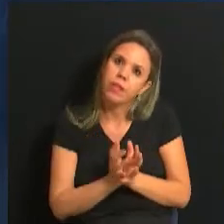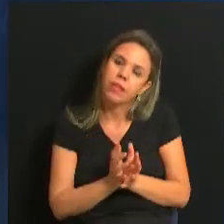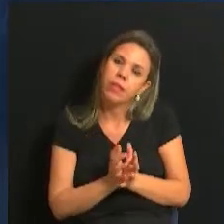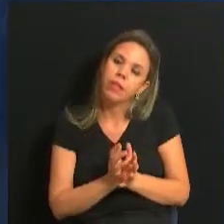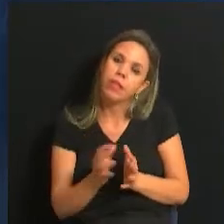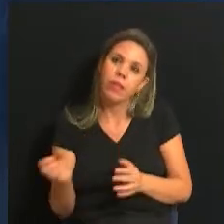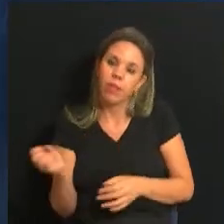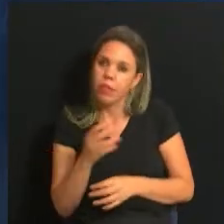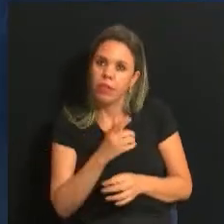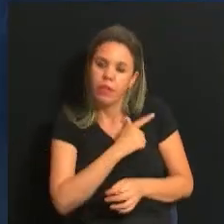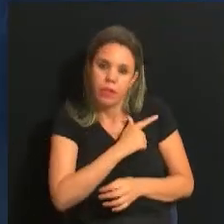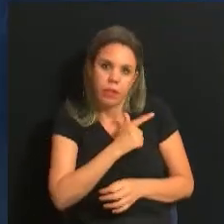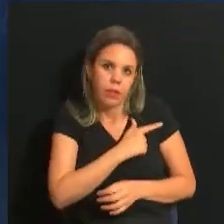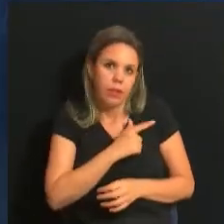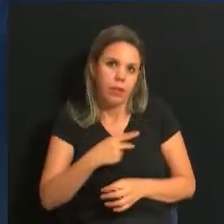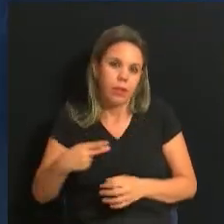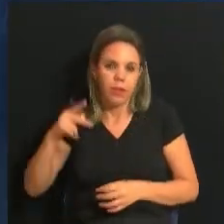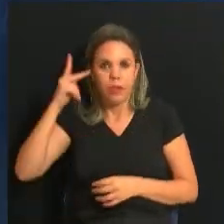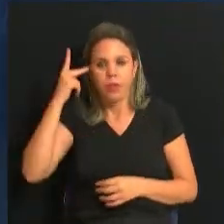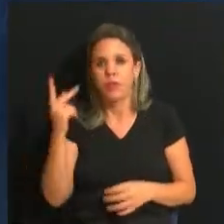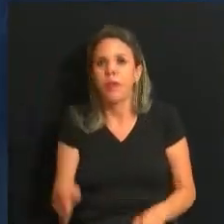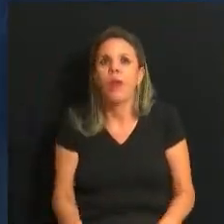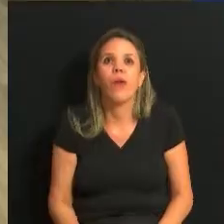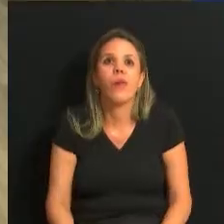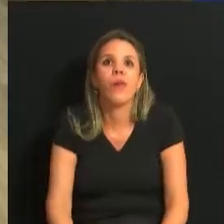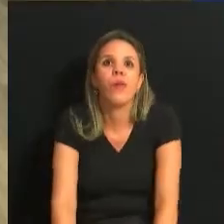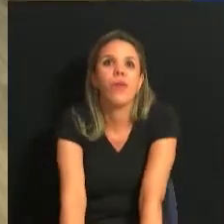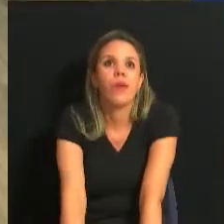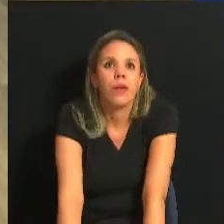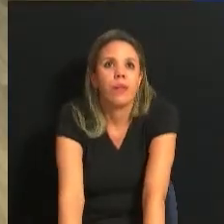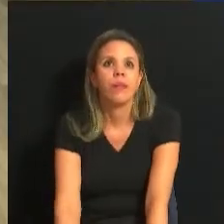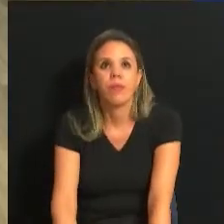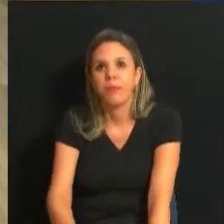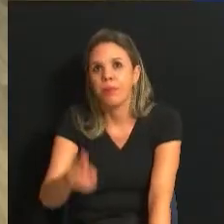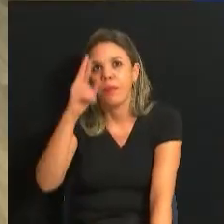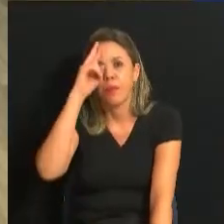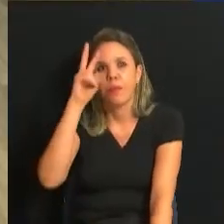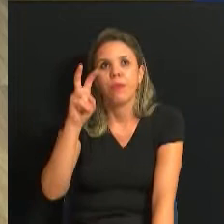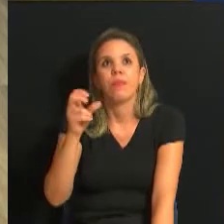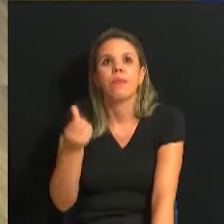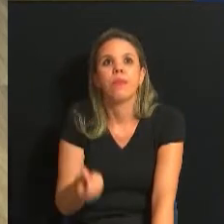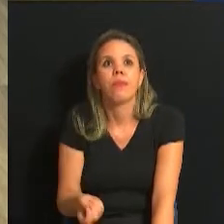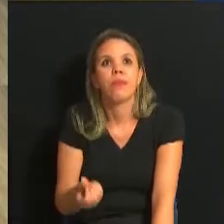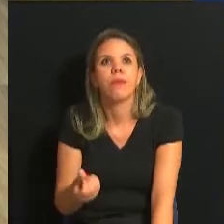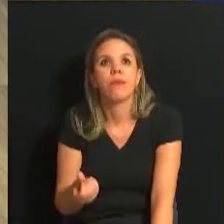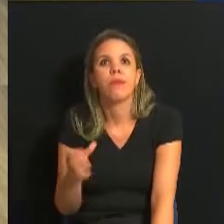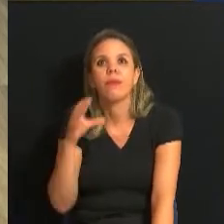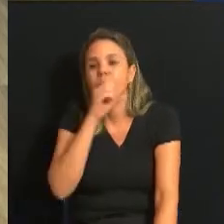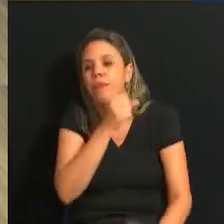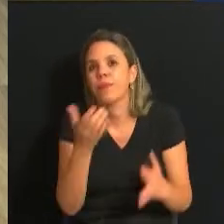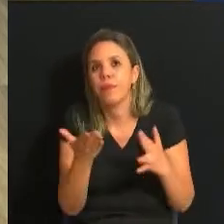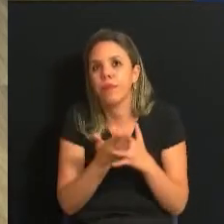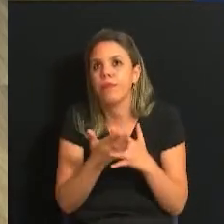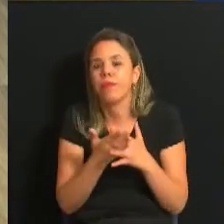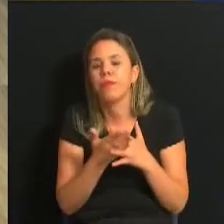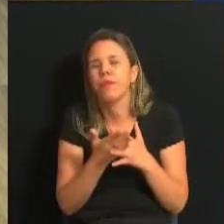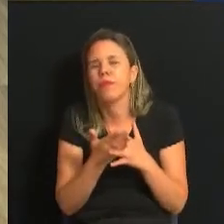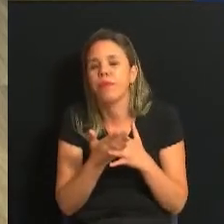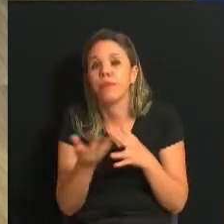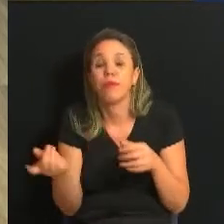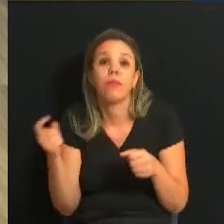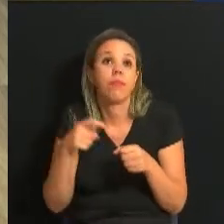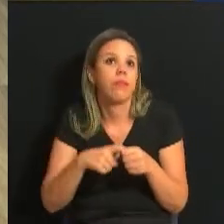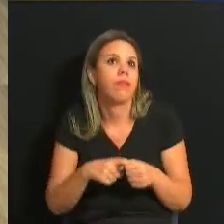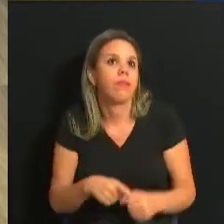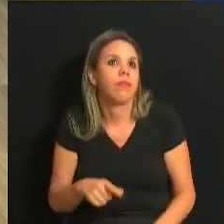Horizontino e Guarani e Ponte Preta e São Paulo. 12h56, vamos fazer o seguinte, rápido intervalo e na